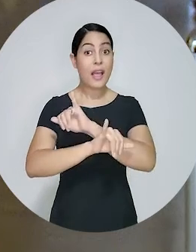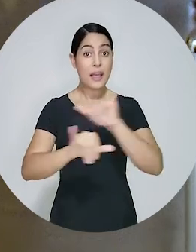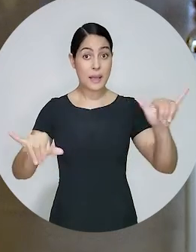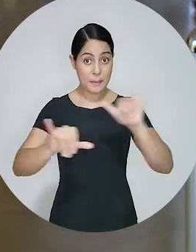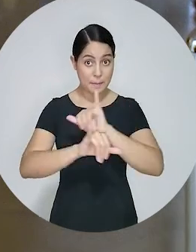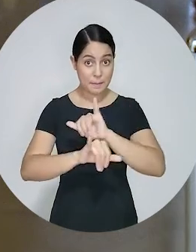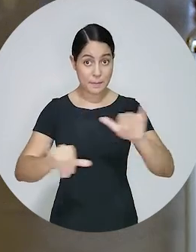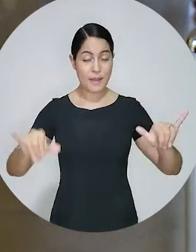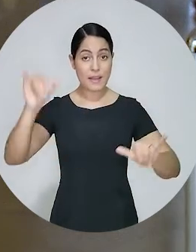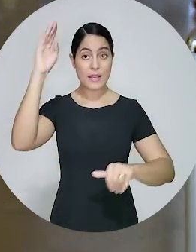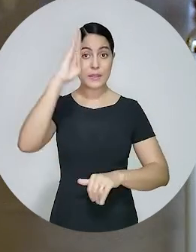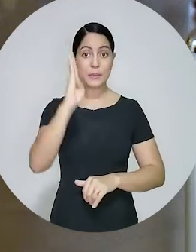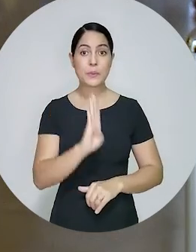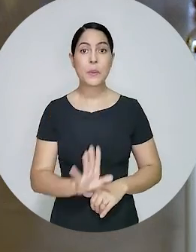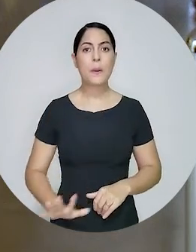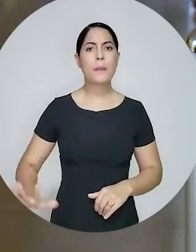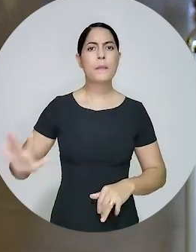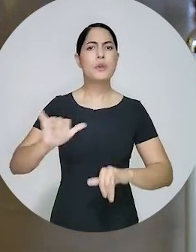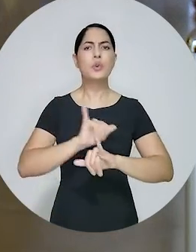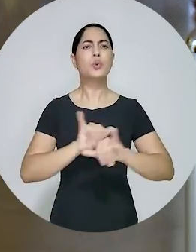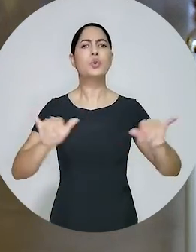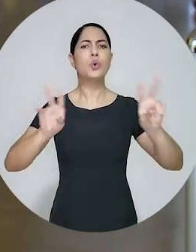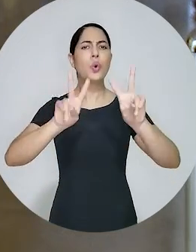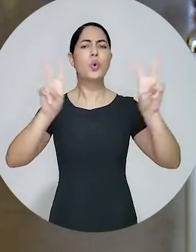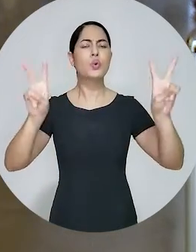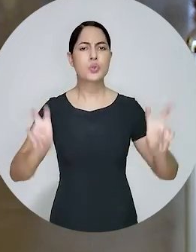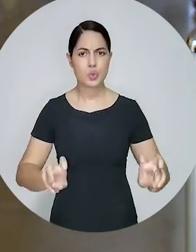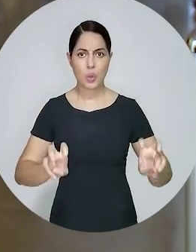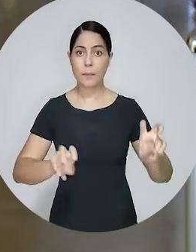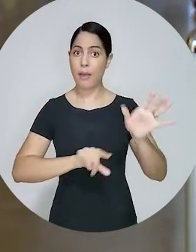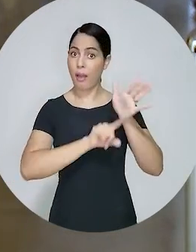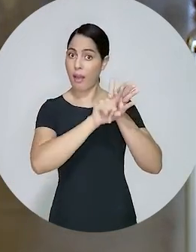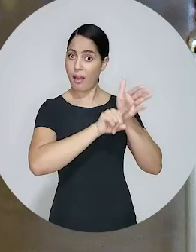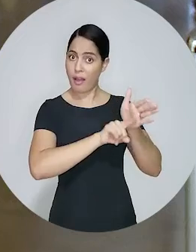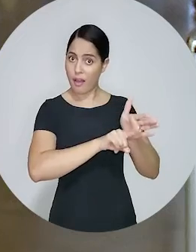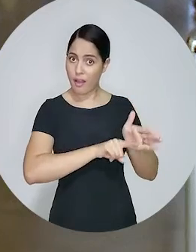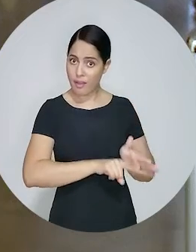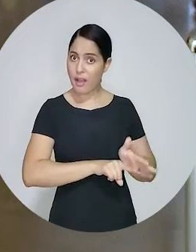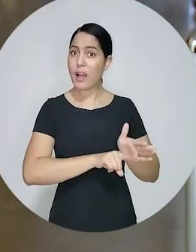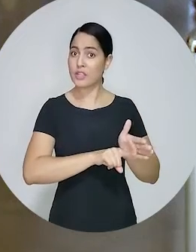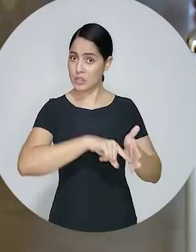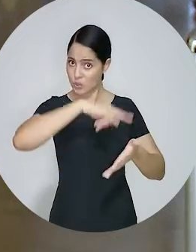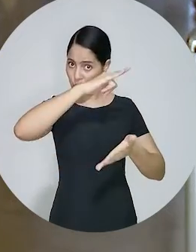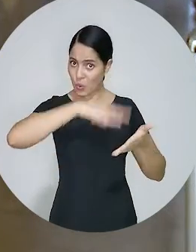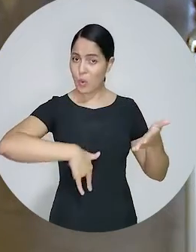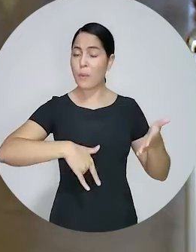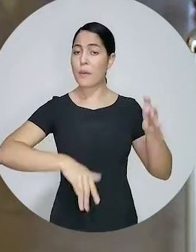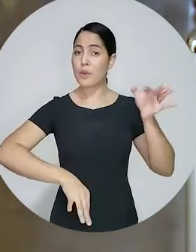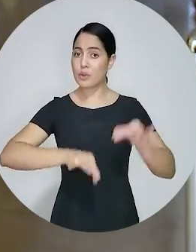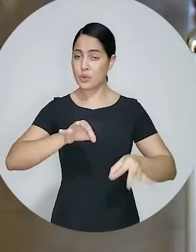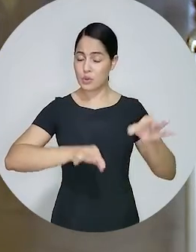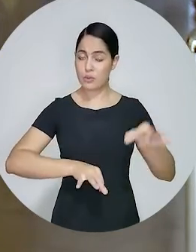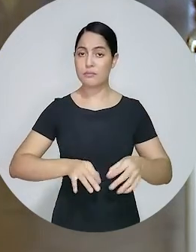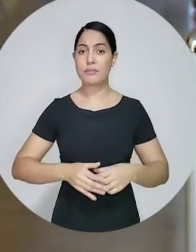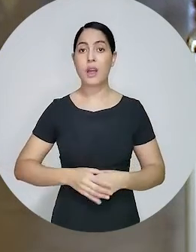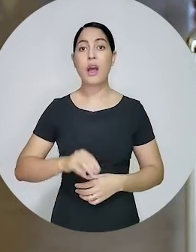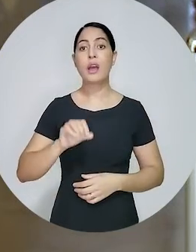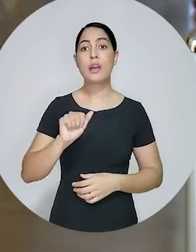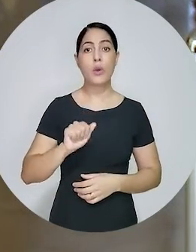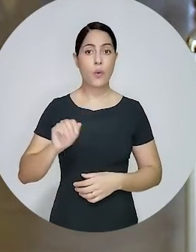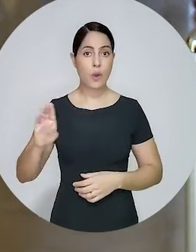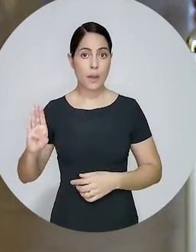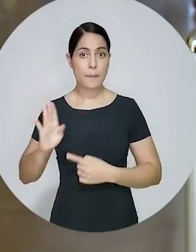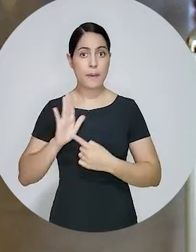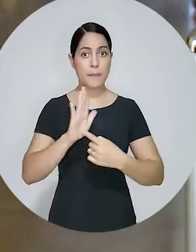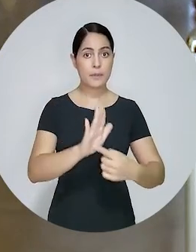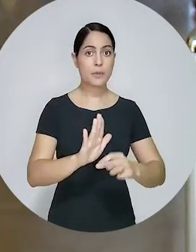A imprensa nacional repercutiu a proposta de súmula sobre pareceres jurídicos apresentada pelo Conselho Federal da OAB